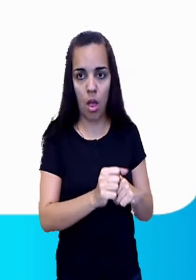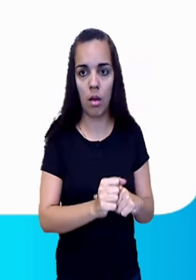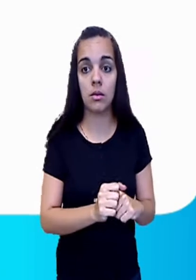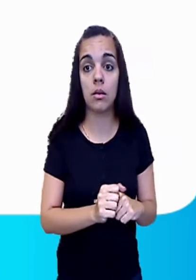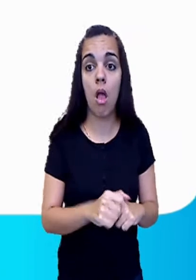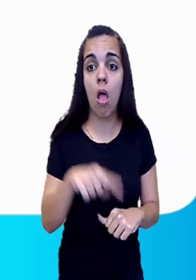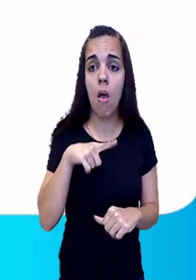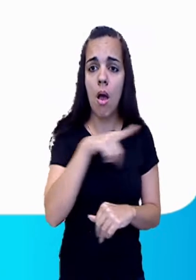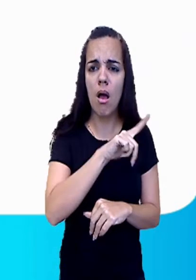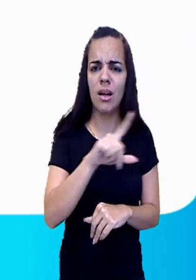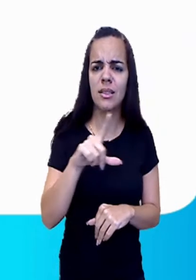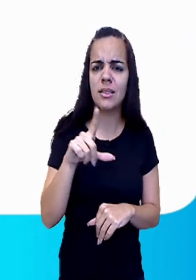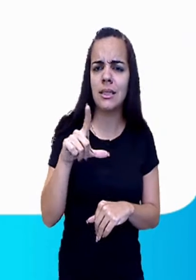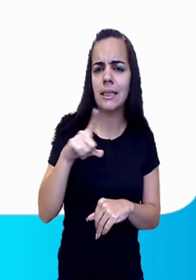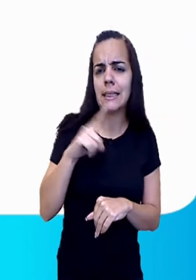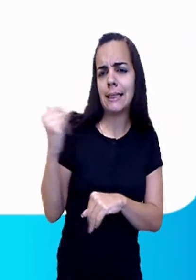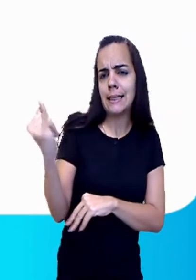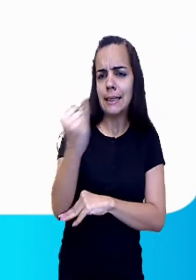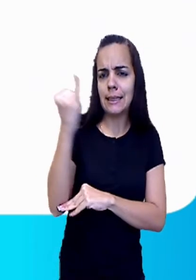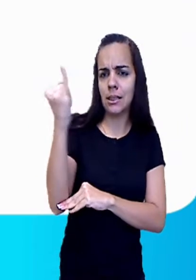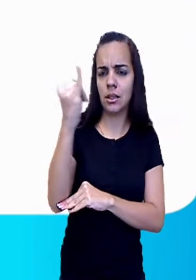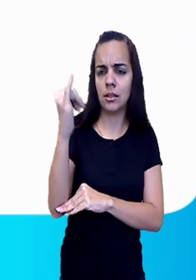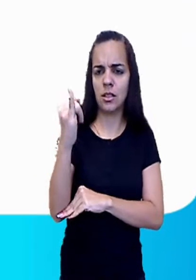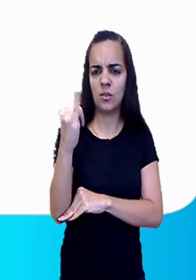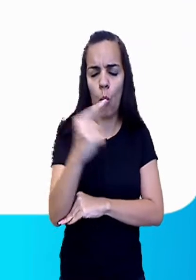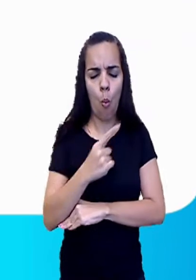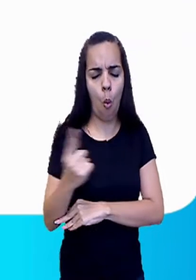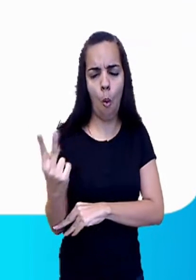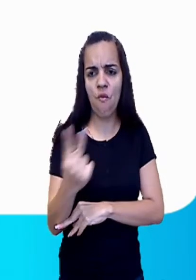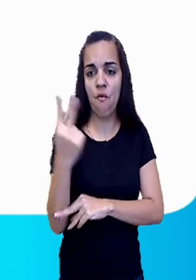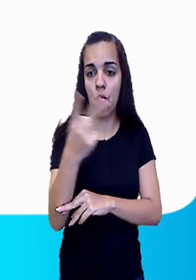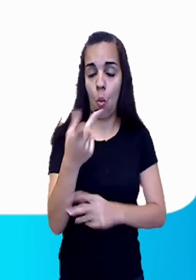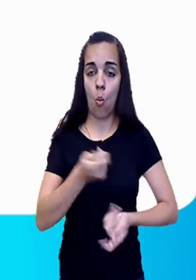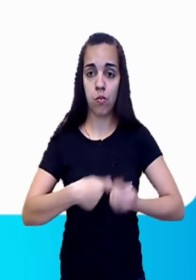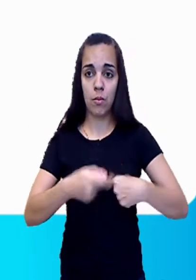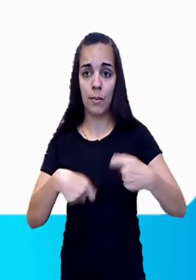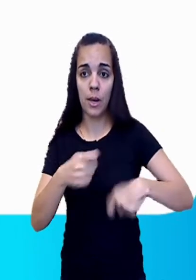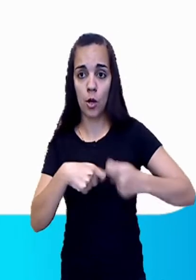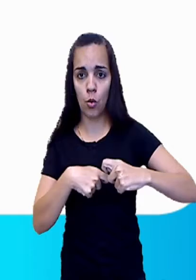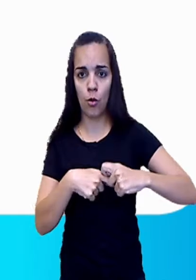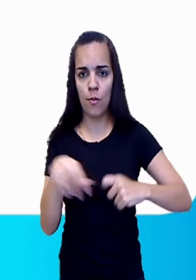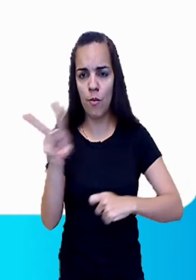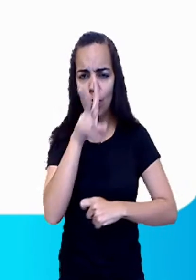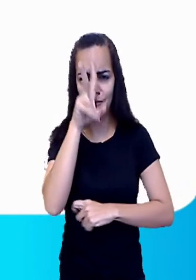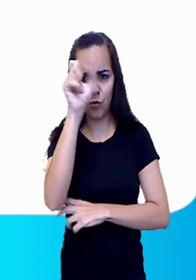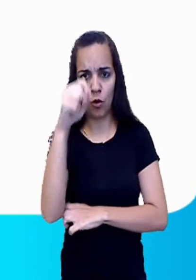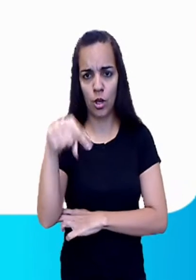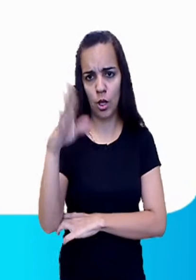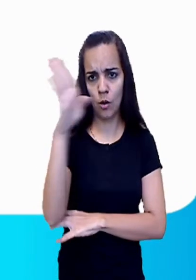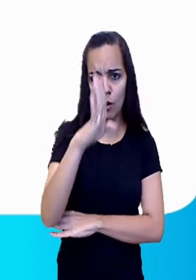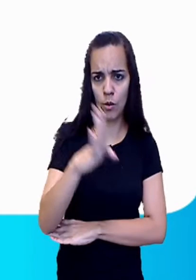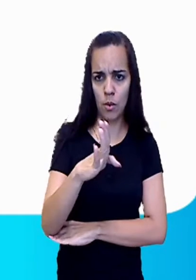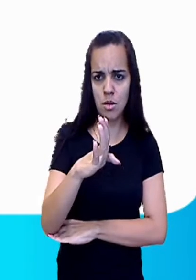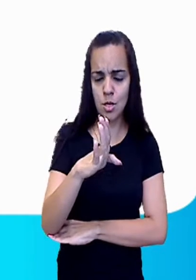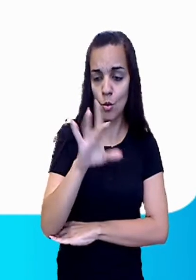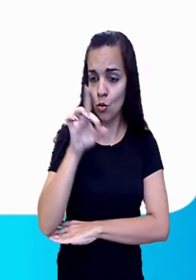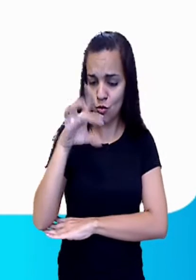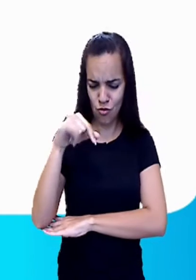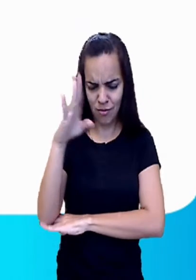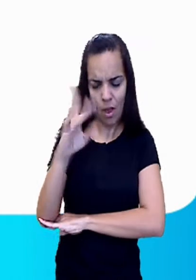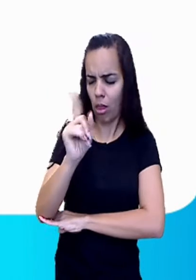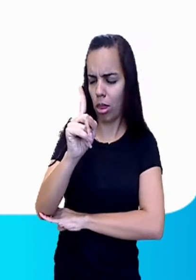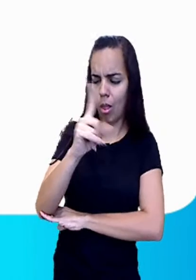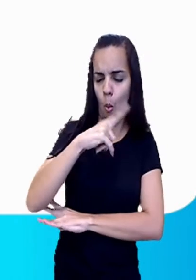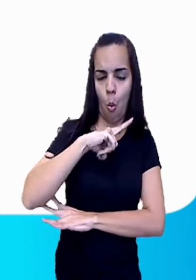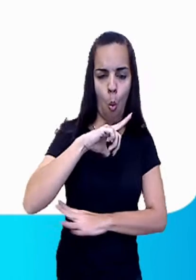assim, de uma das mais importantes atividades econômicas, tanto no Brasil como em todo o mundo. No entanto,